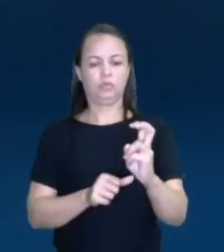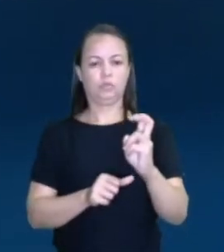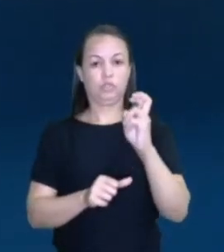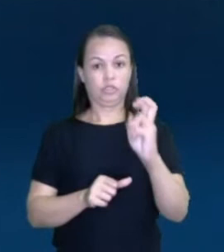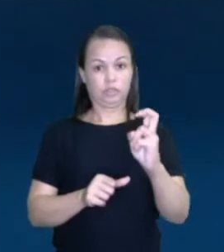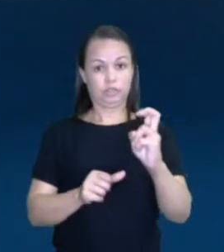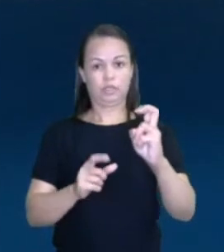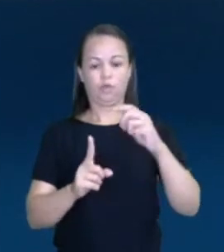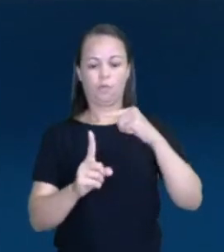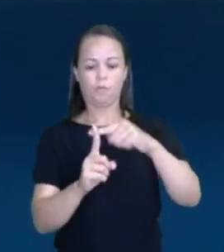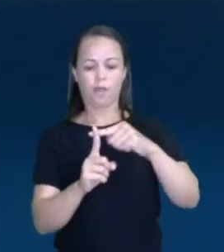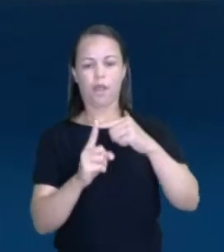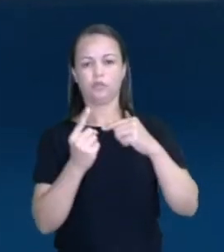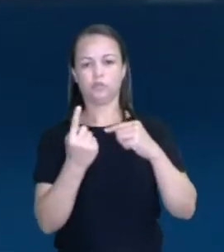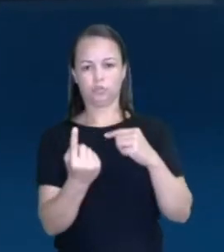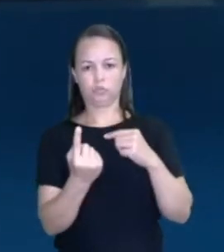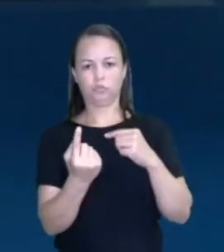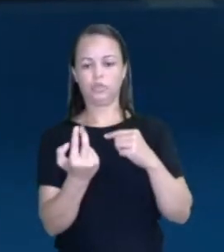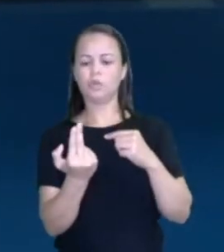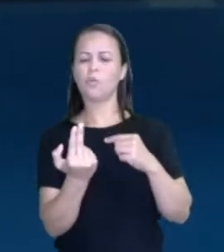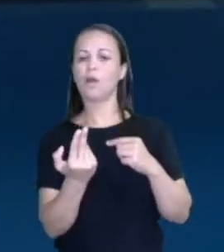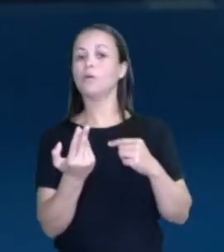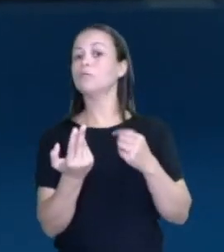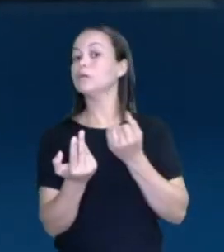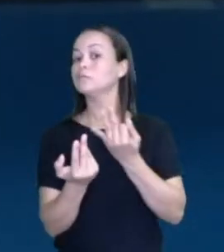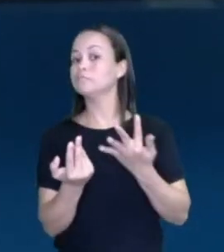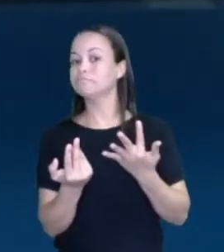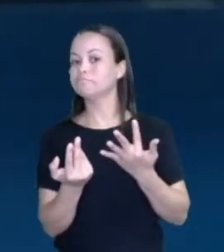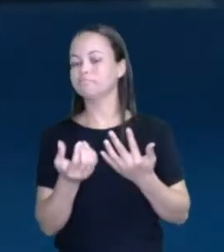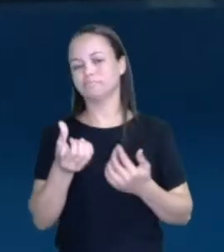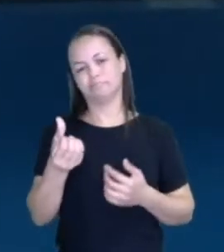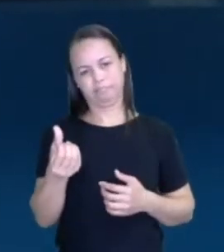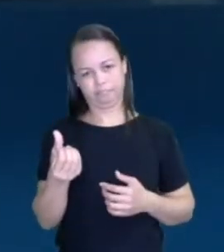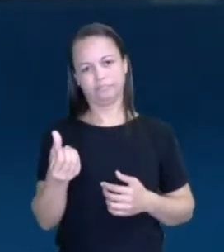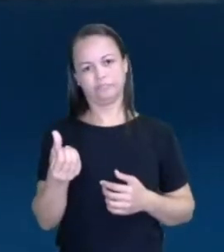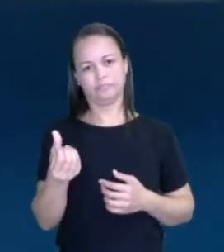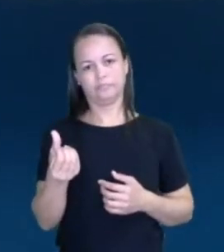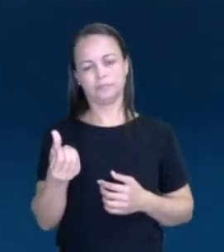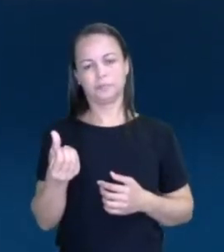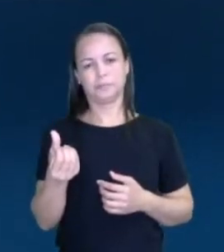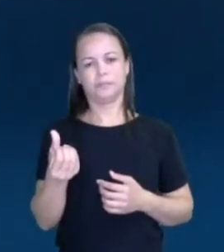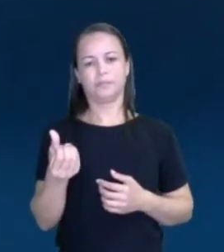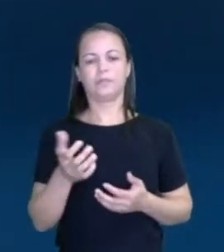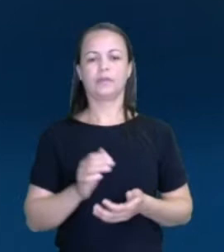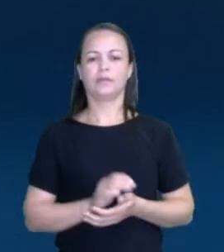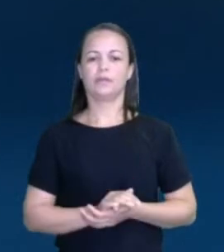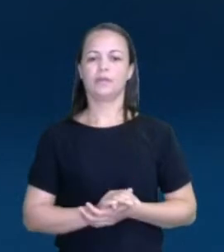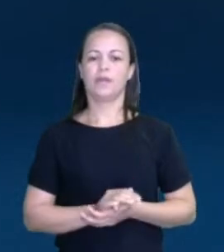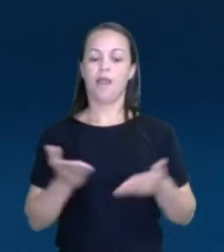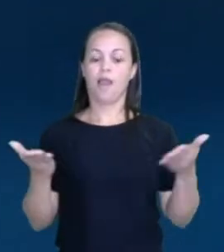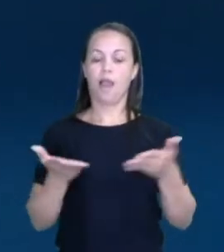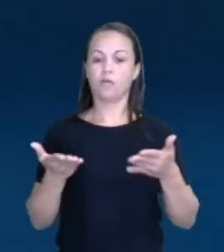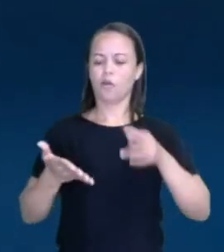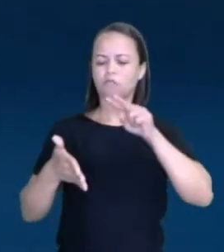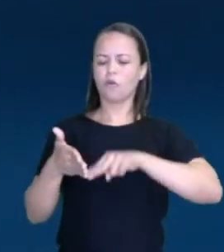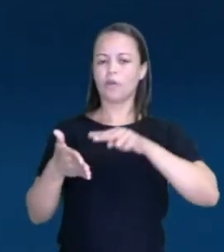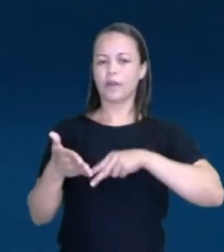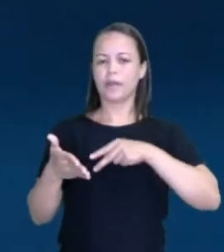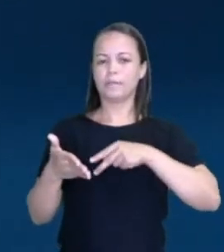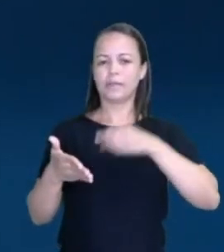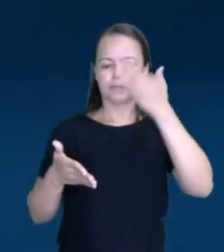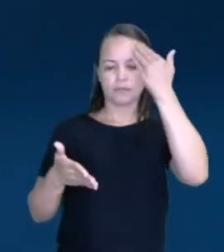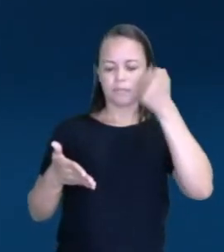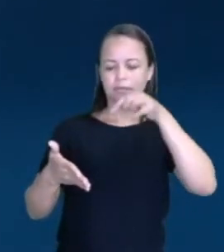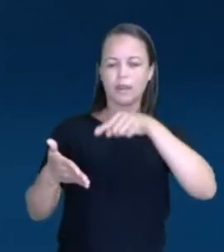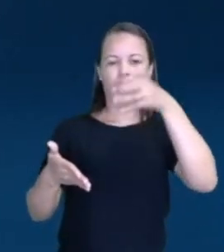mais 1 igual a quanto? 6. Agora eu vou ler minha sentença para ver se ela está